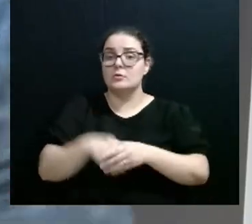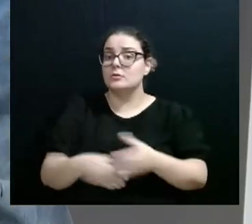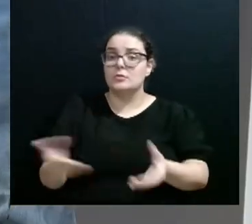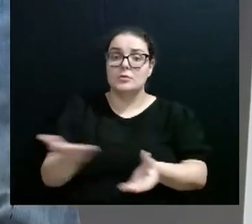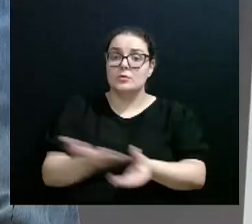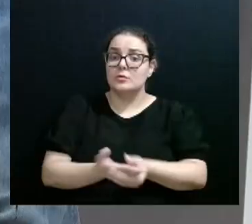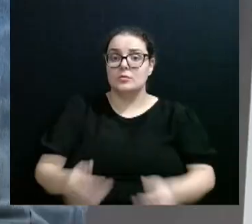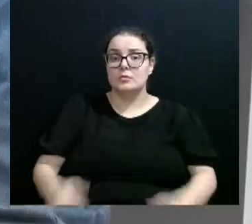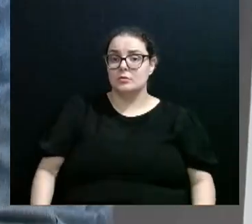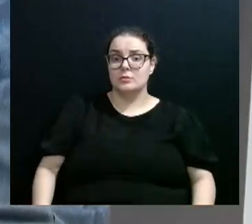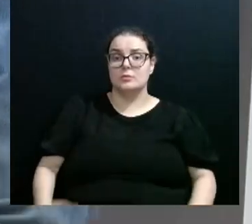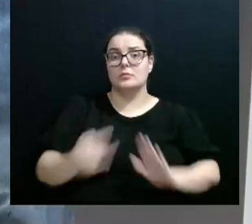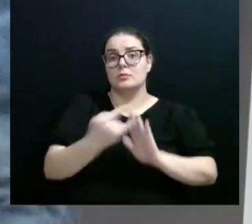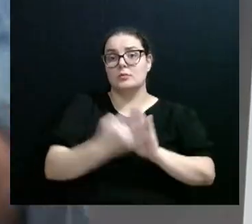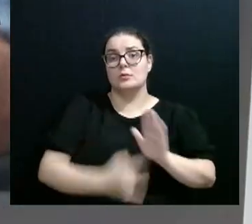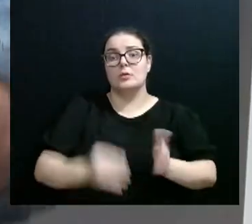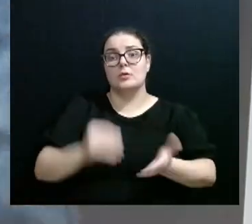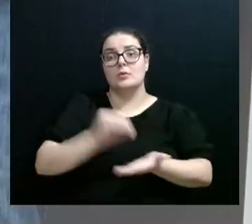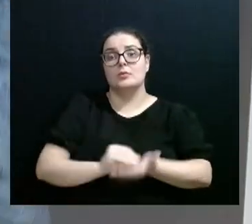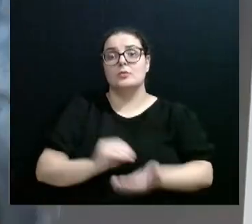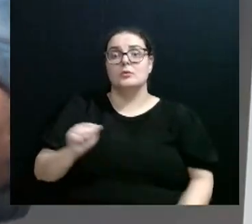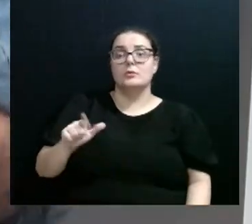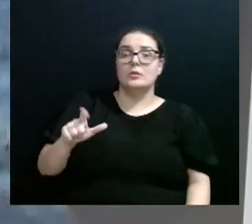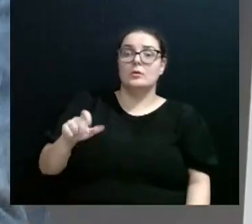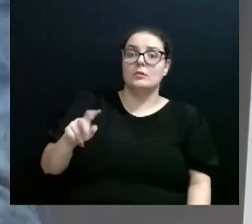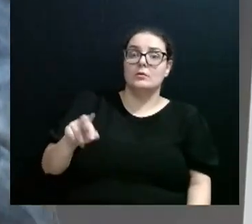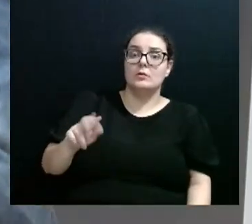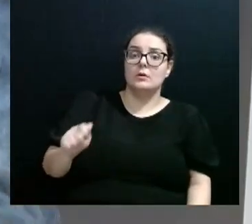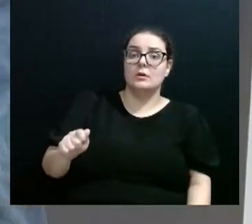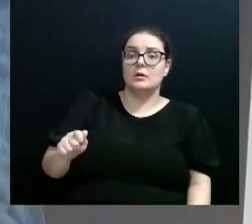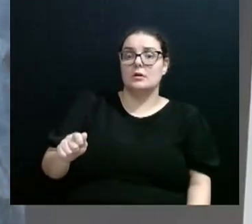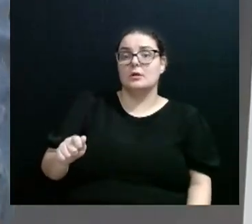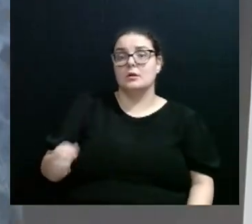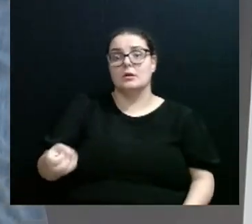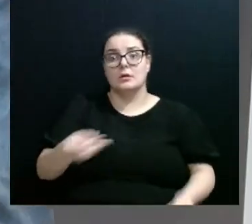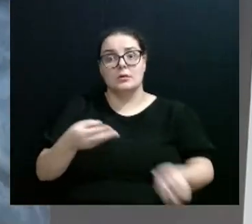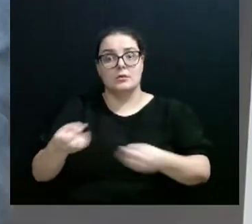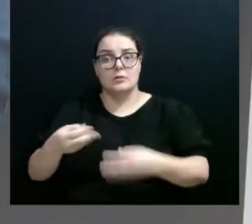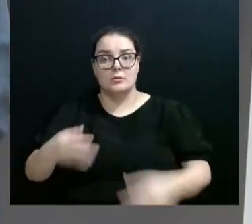alvará atualizado. E não se achava nem